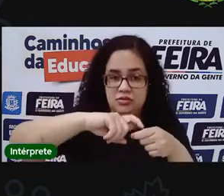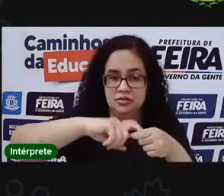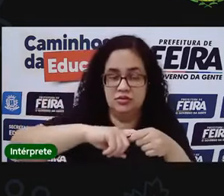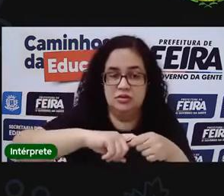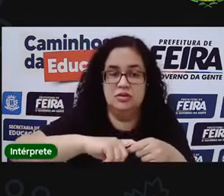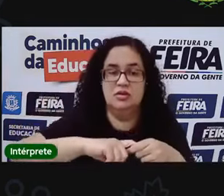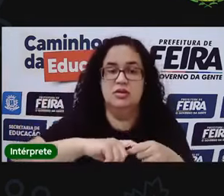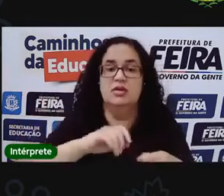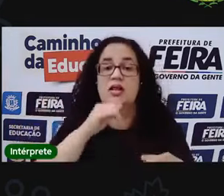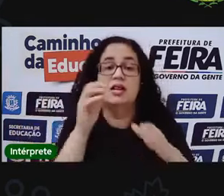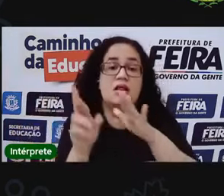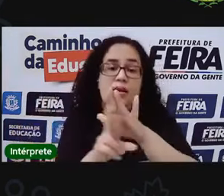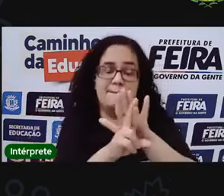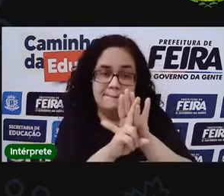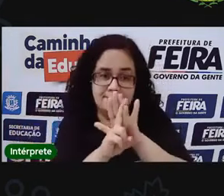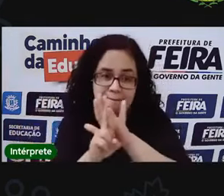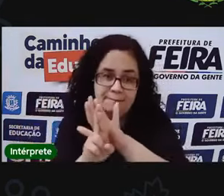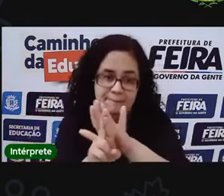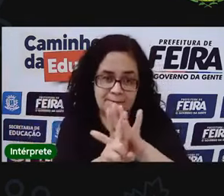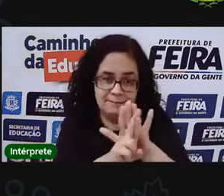Ela apresentou